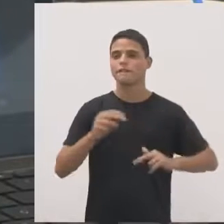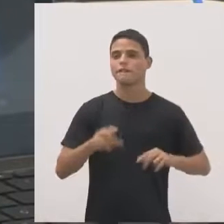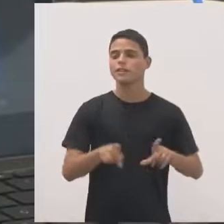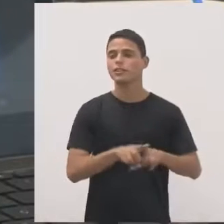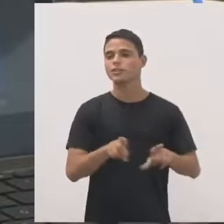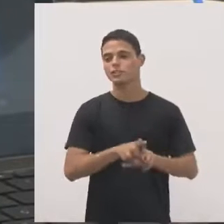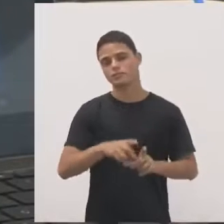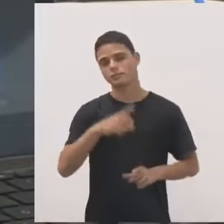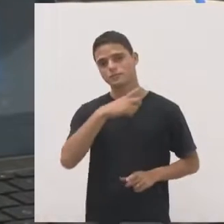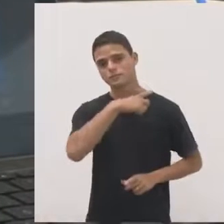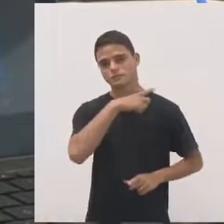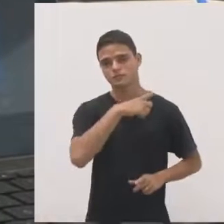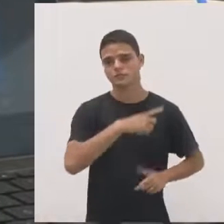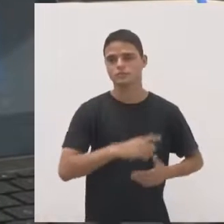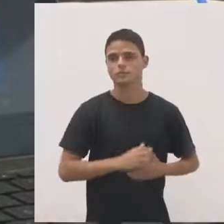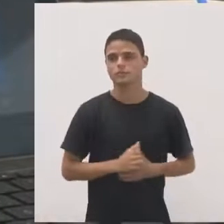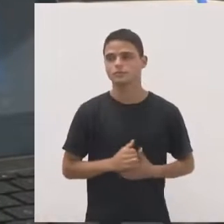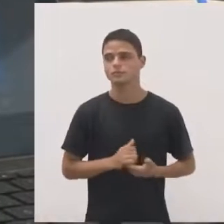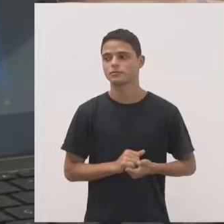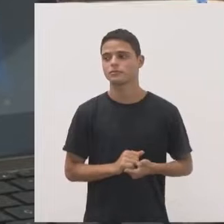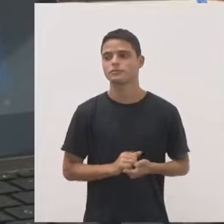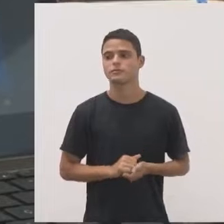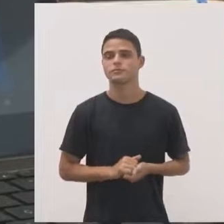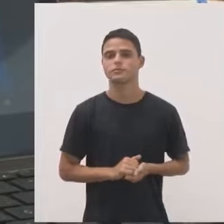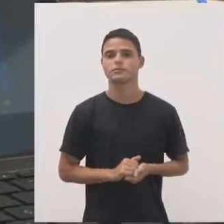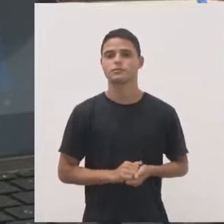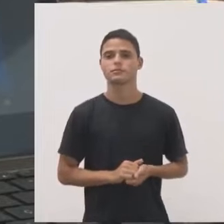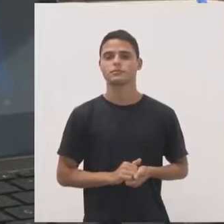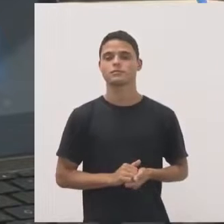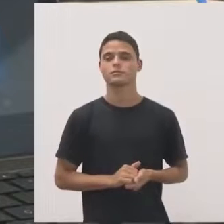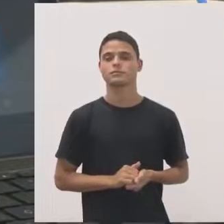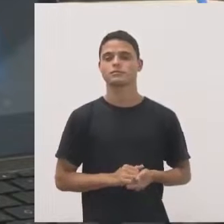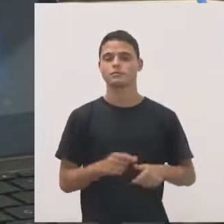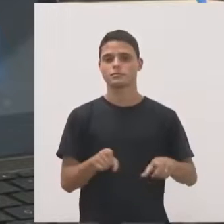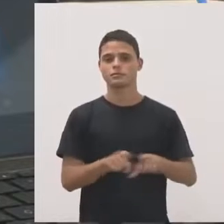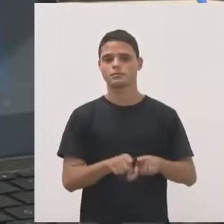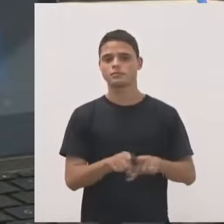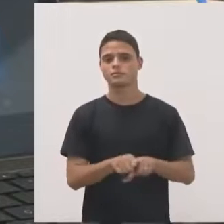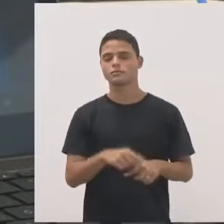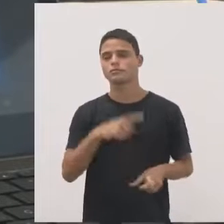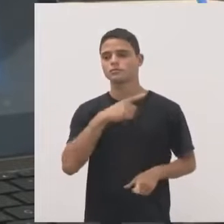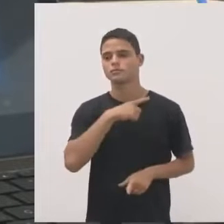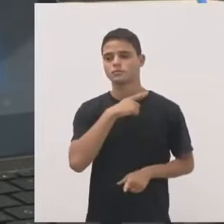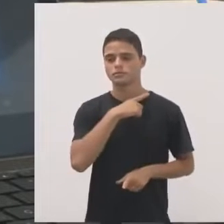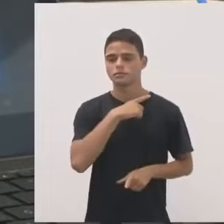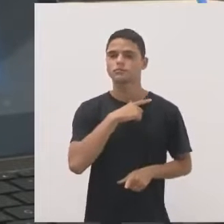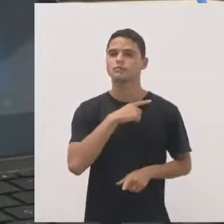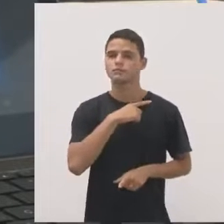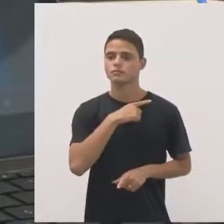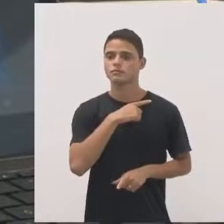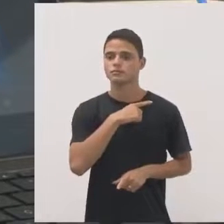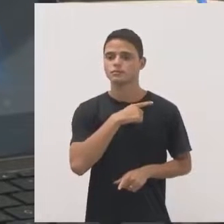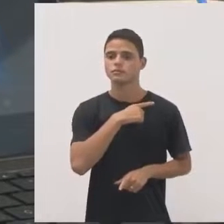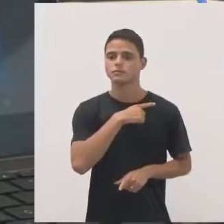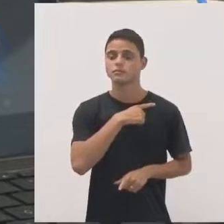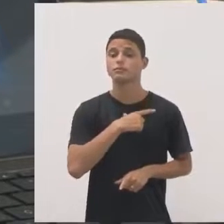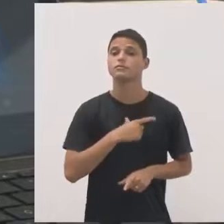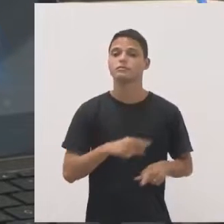na minha casa, para um parente meu, enfim, em outros equipamentos que eu tenho também. Agora, o Windows não. O Windows ele já